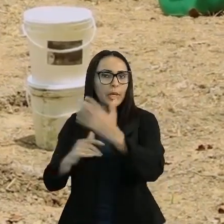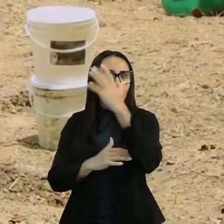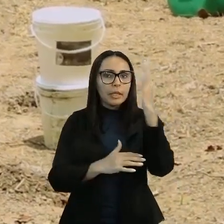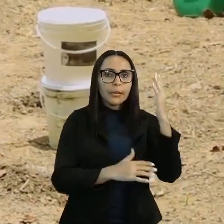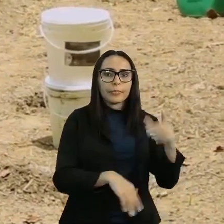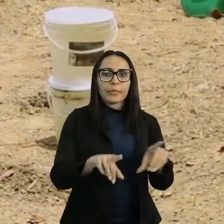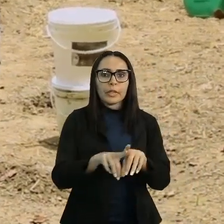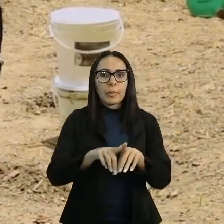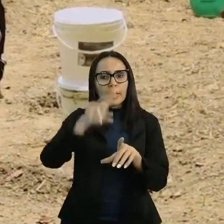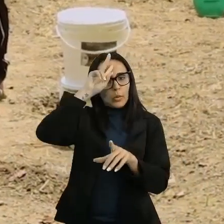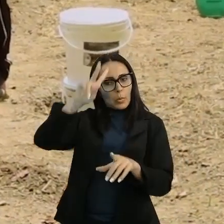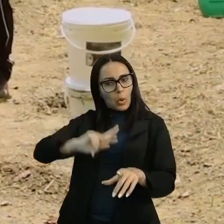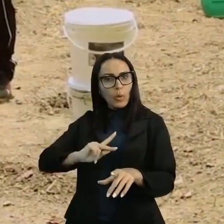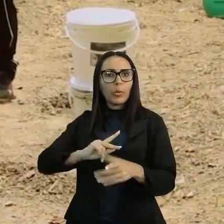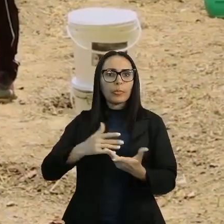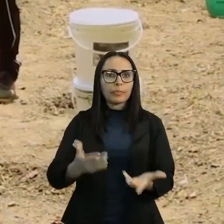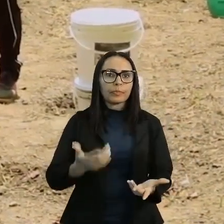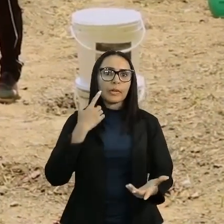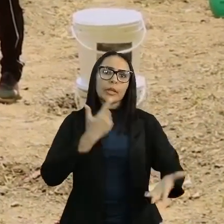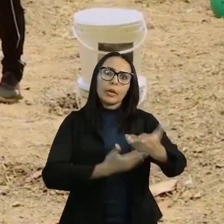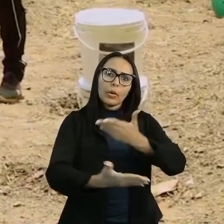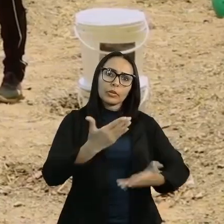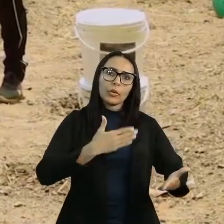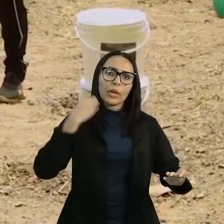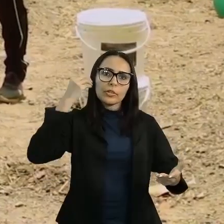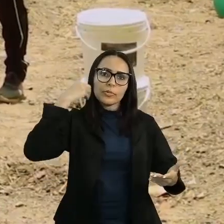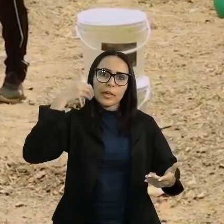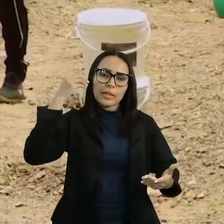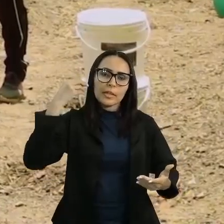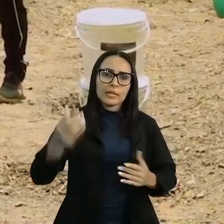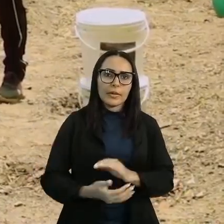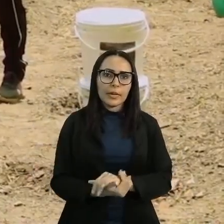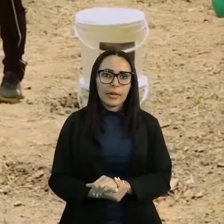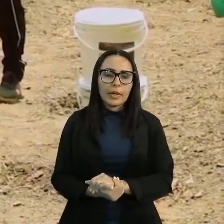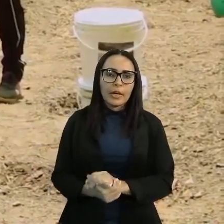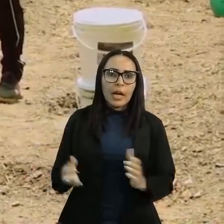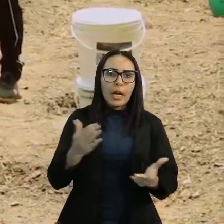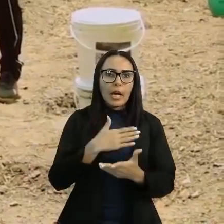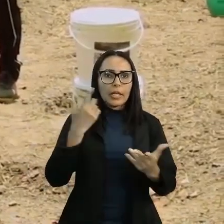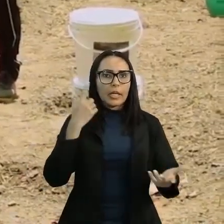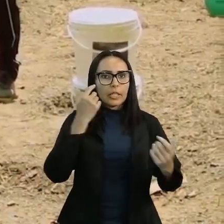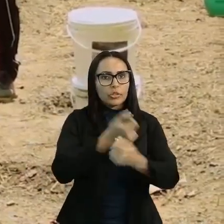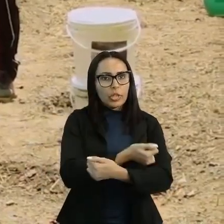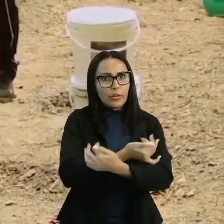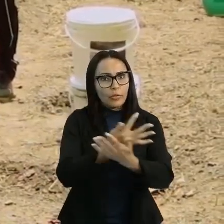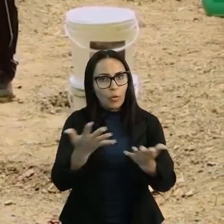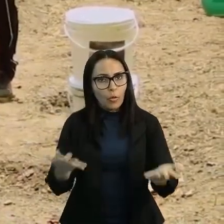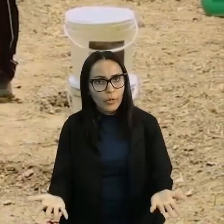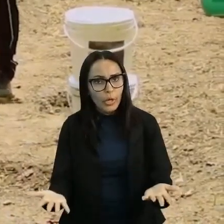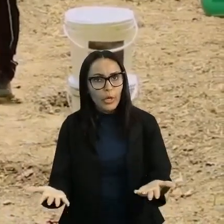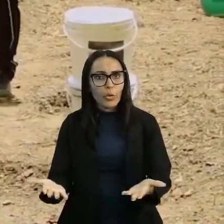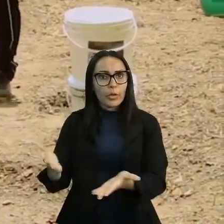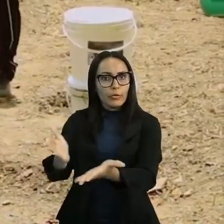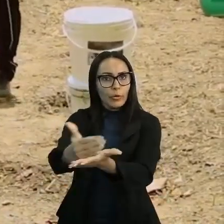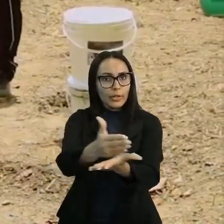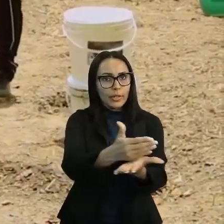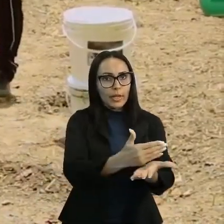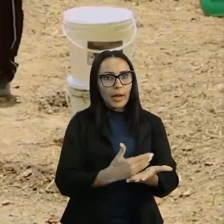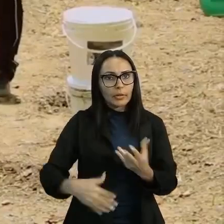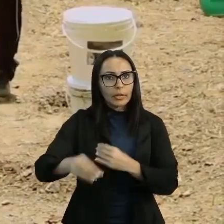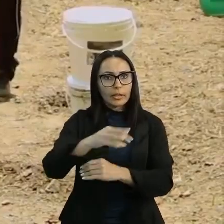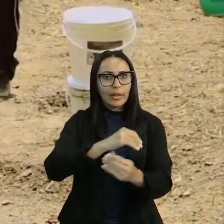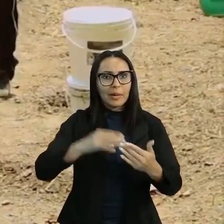a gente percebe que na comunidade existem alguns sistemas de cultivo que não trabalham apenas uma monocultura, um monocultivo, né? Existe uma